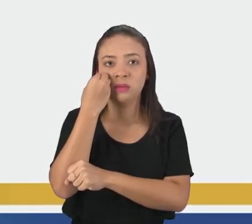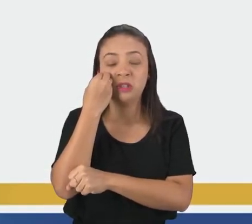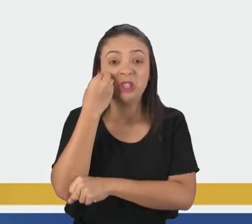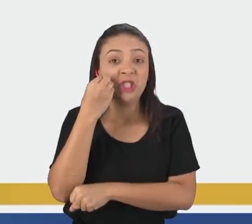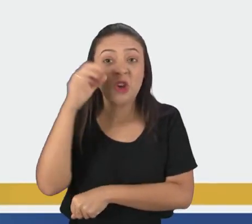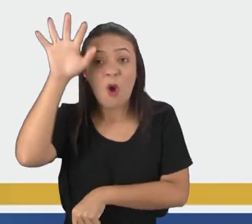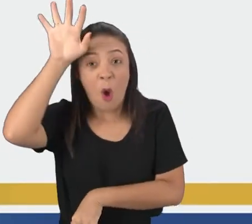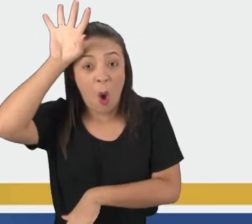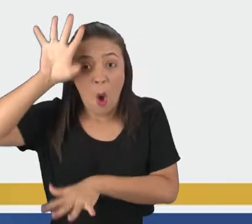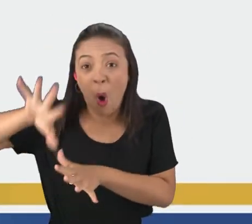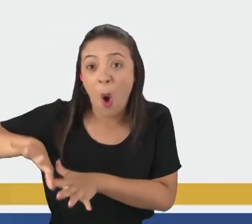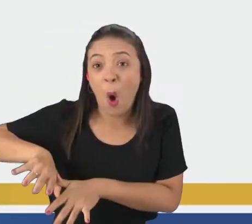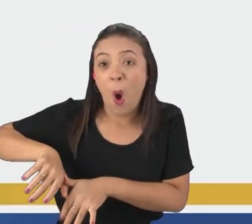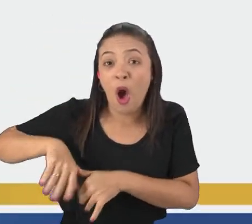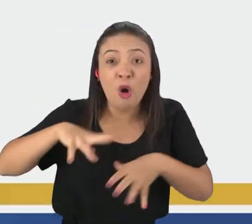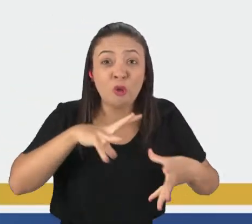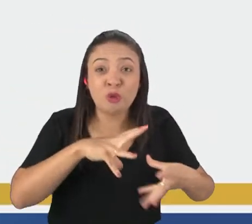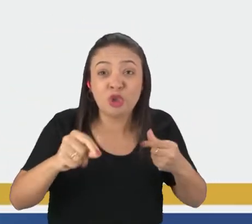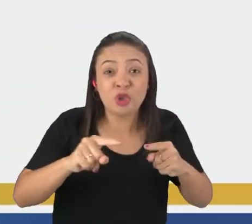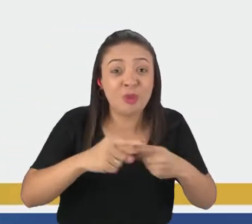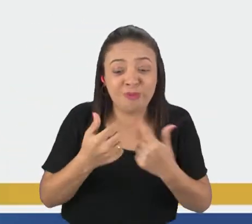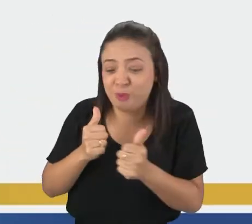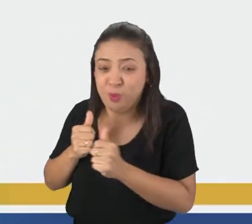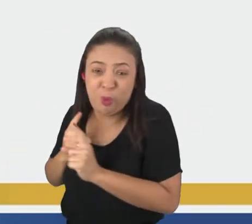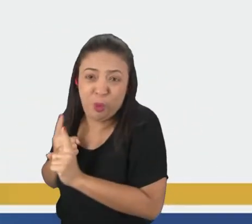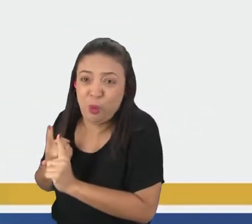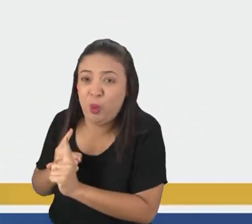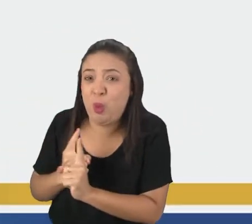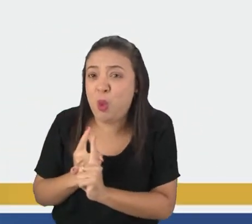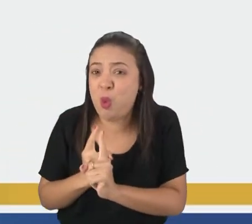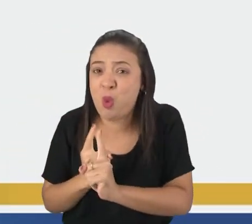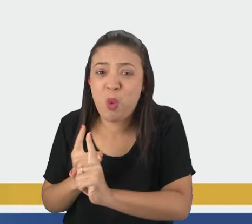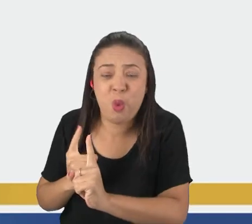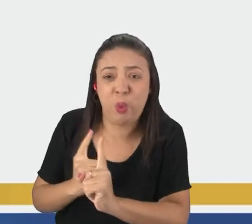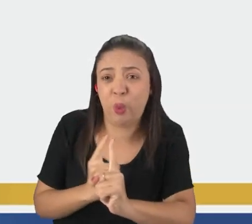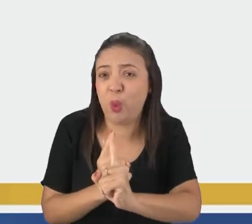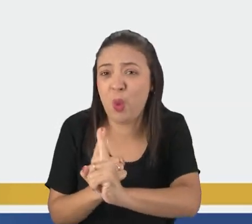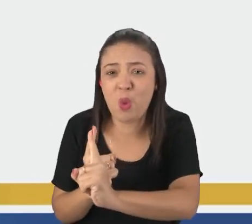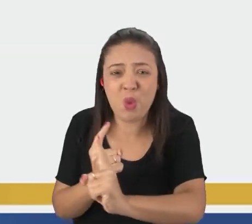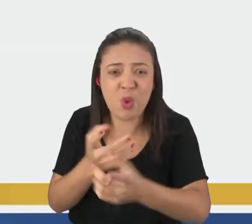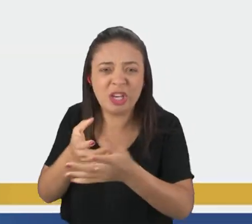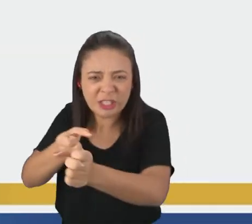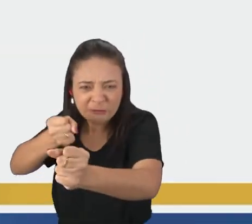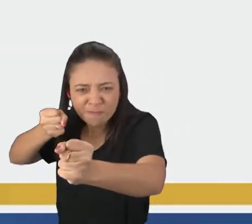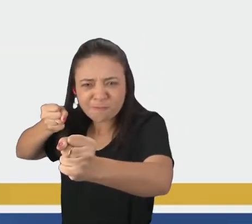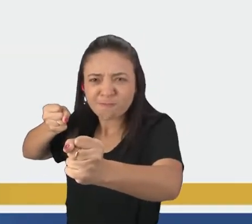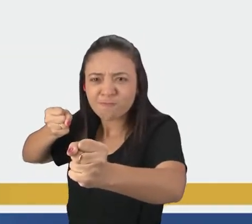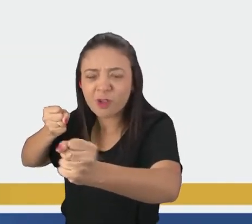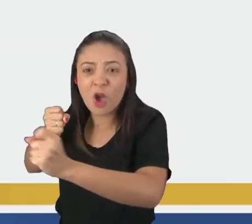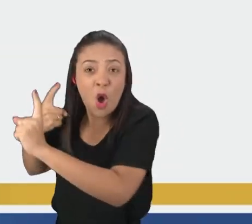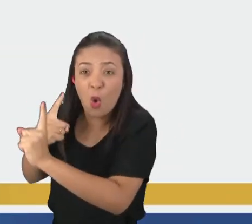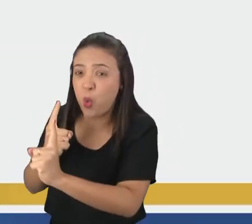Yara fugiu de seus irmãos, mas eles a perseguiram com estacas afiadas.